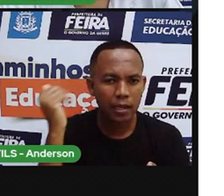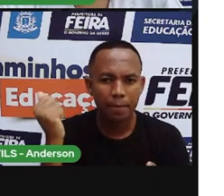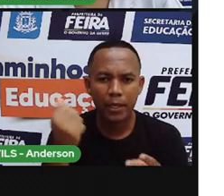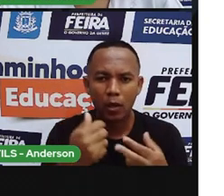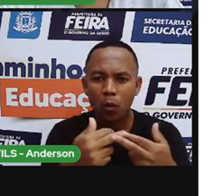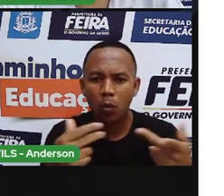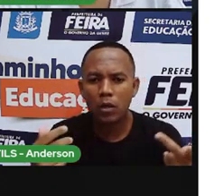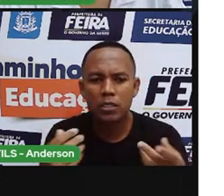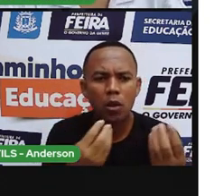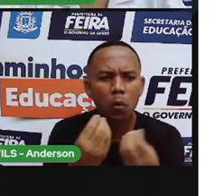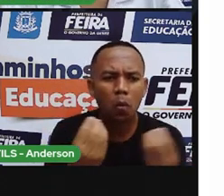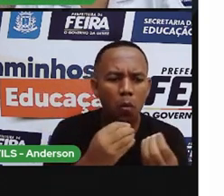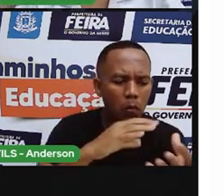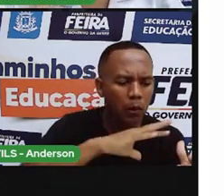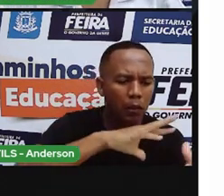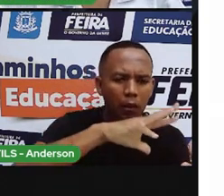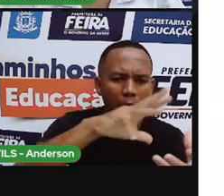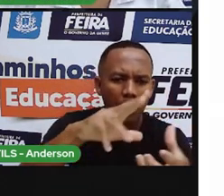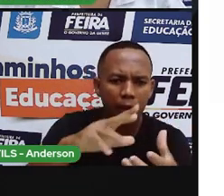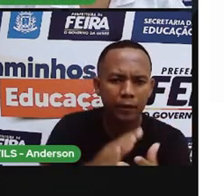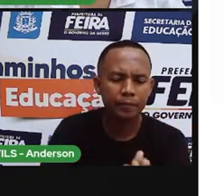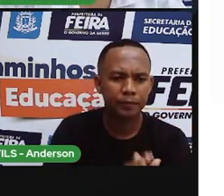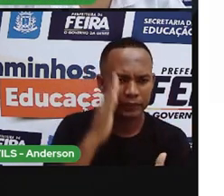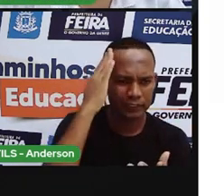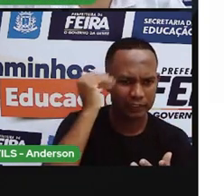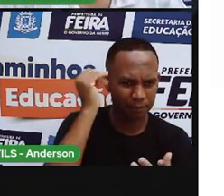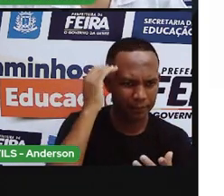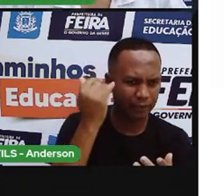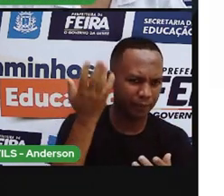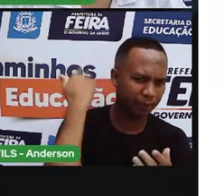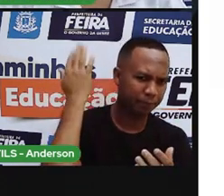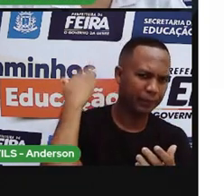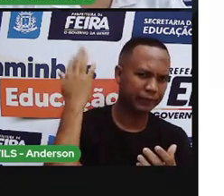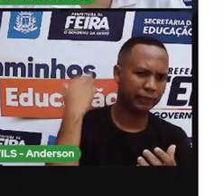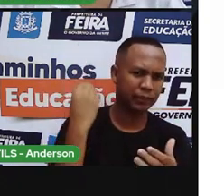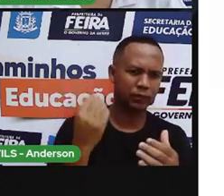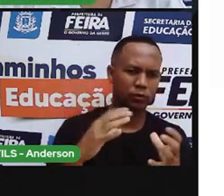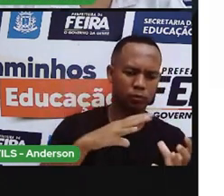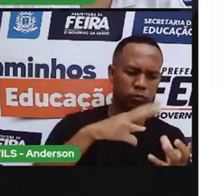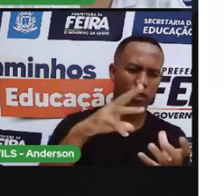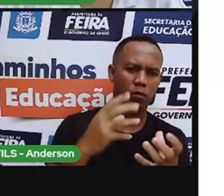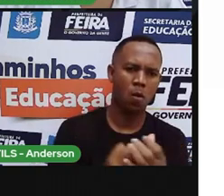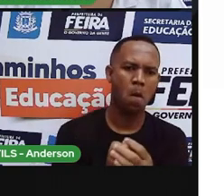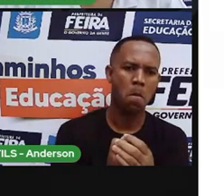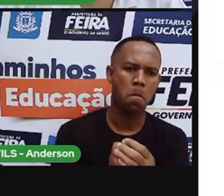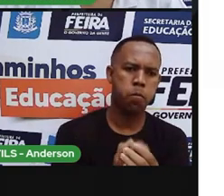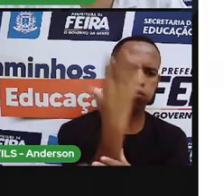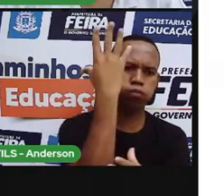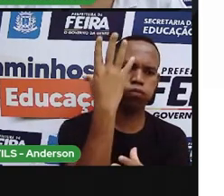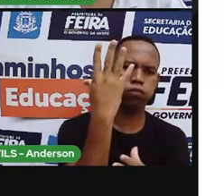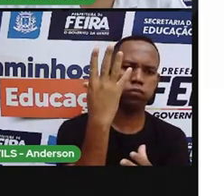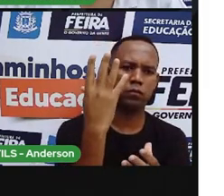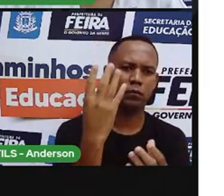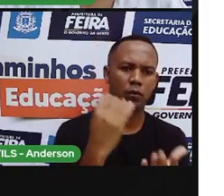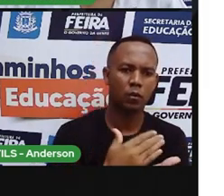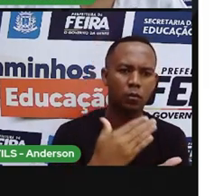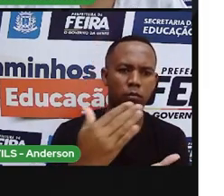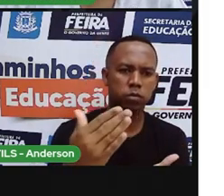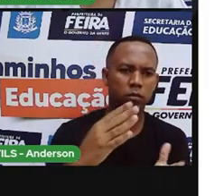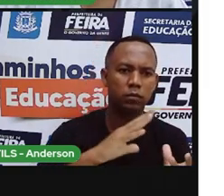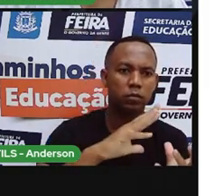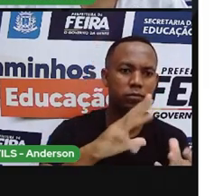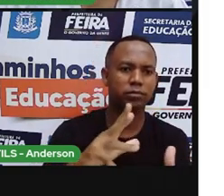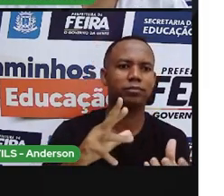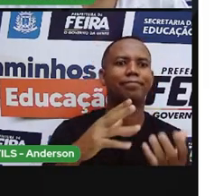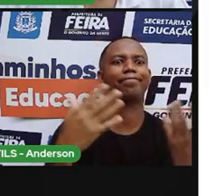coisas sobre a Terra? Vocês sabiam da explosão que deu origem à Terra? Eu acho que tem gente aqui que não sabia ainda, que ficou sabendo nas aulas da